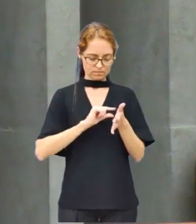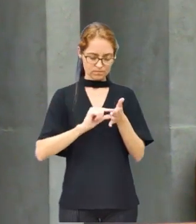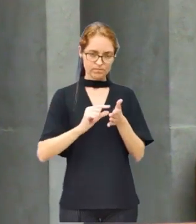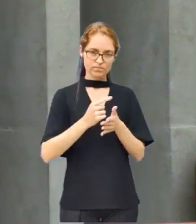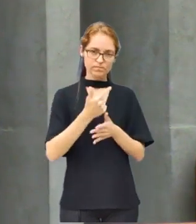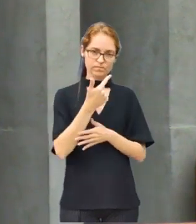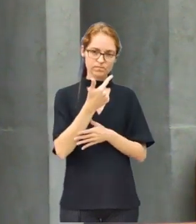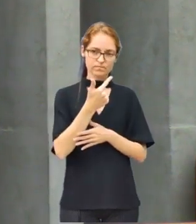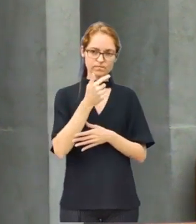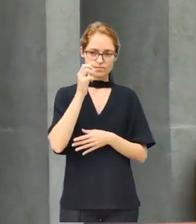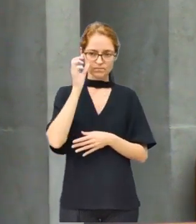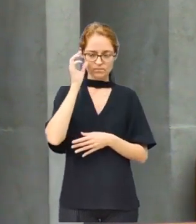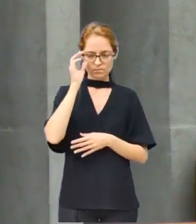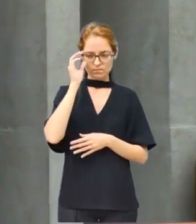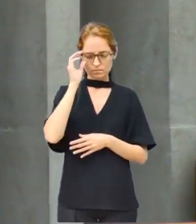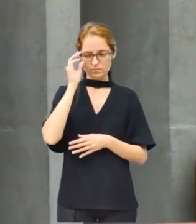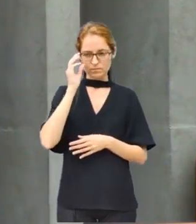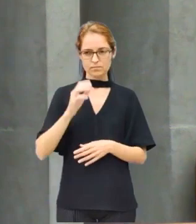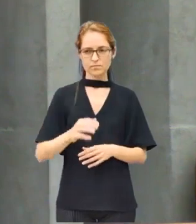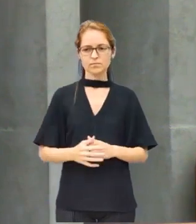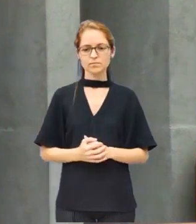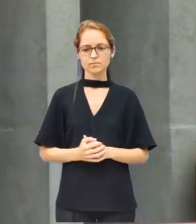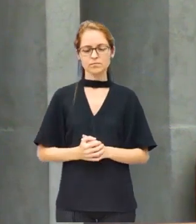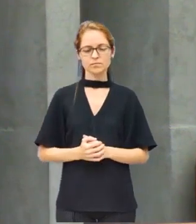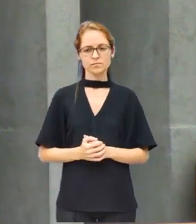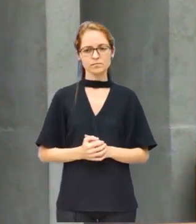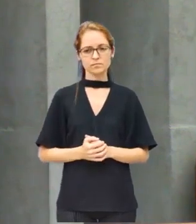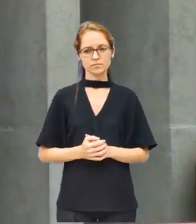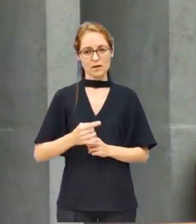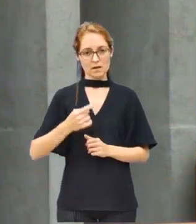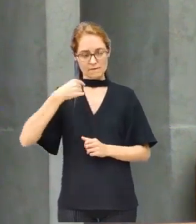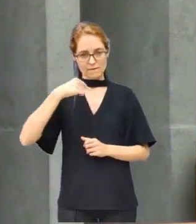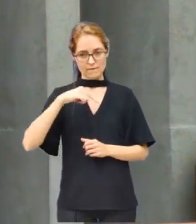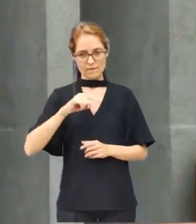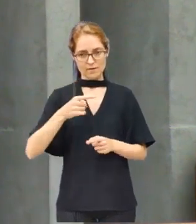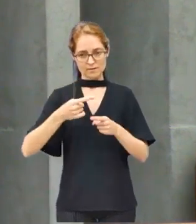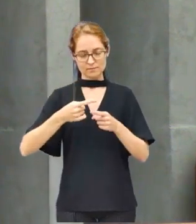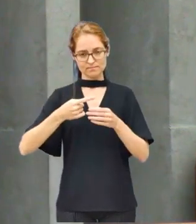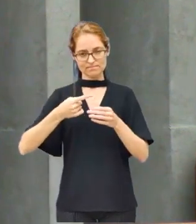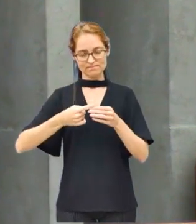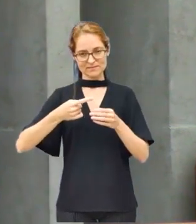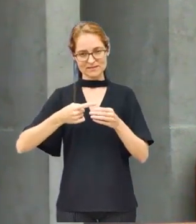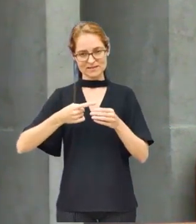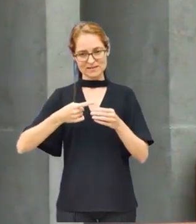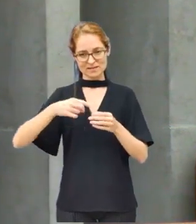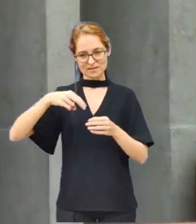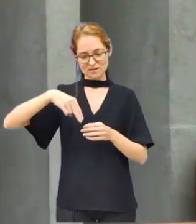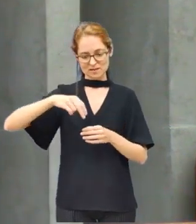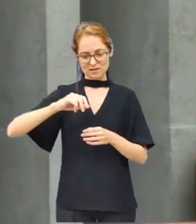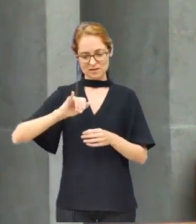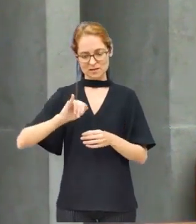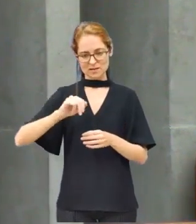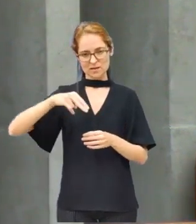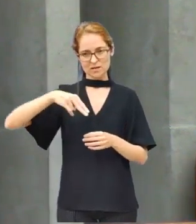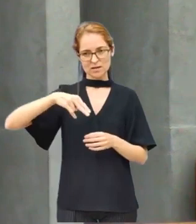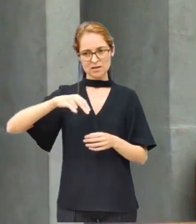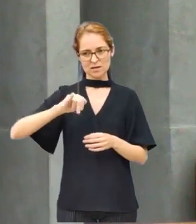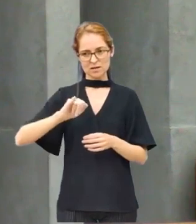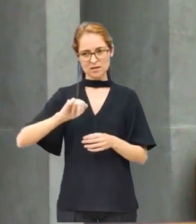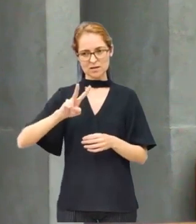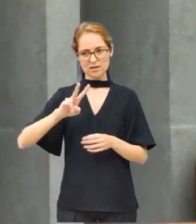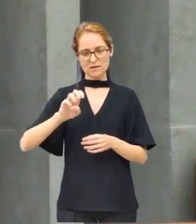1. Dispõe-te, vai à grande cidade de Nínive, clama contra ela, porque a sua